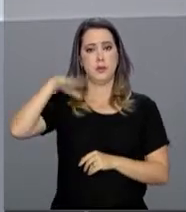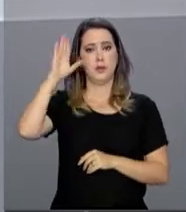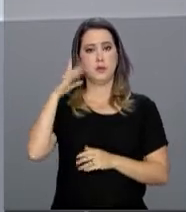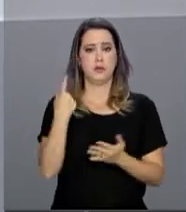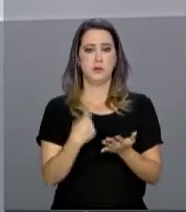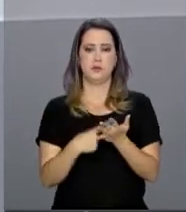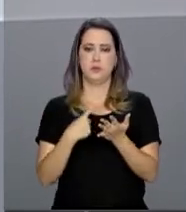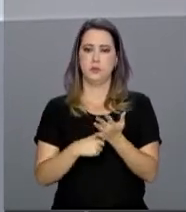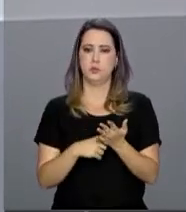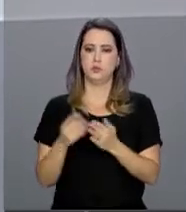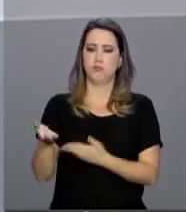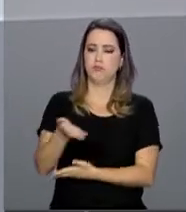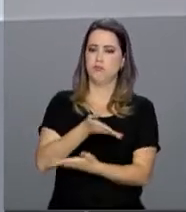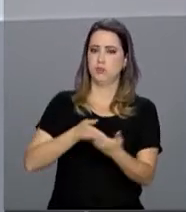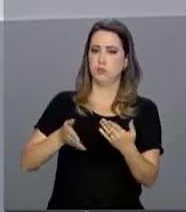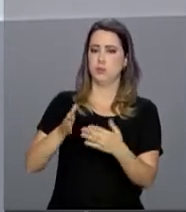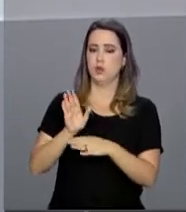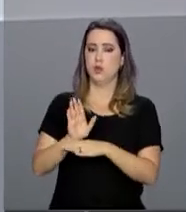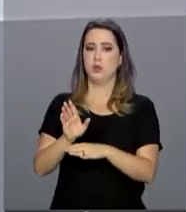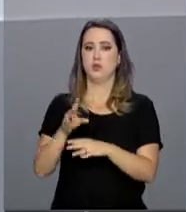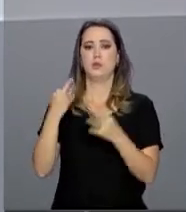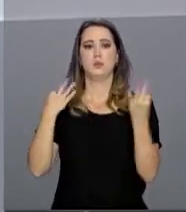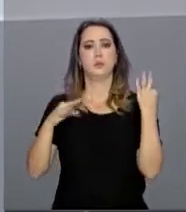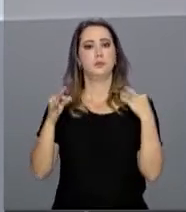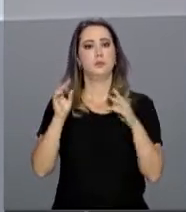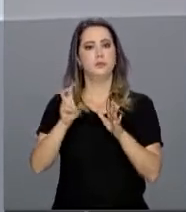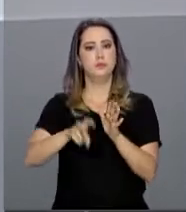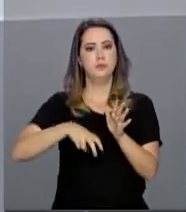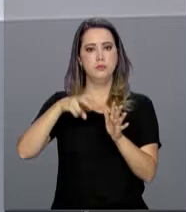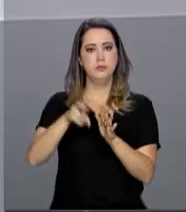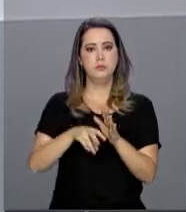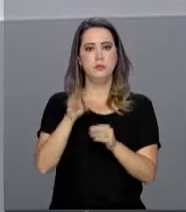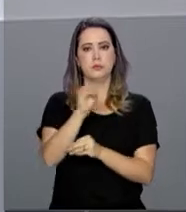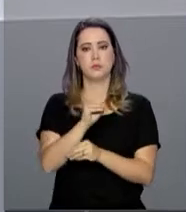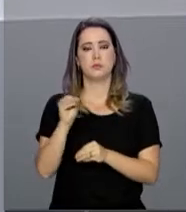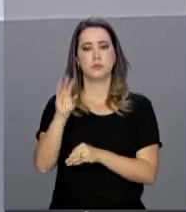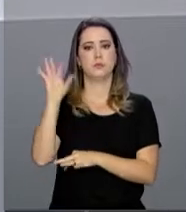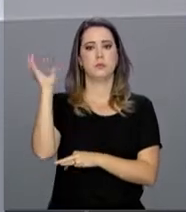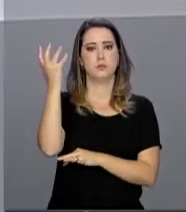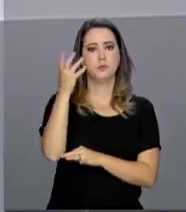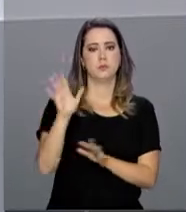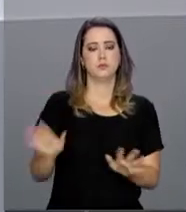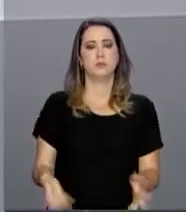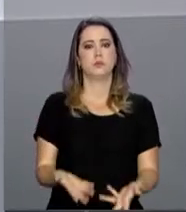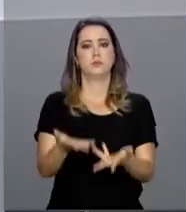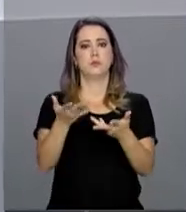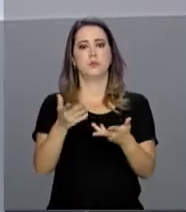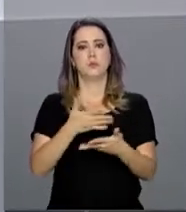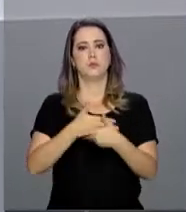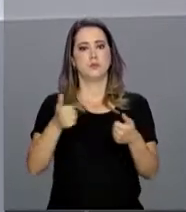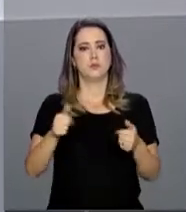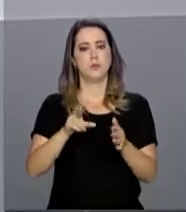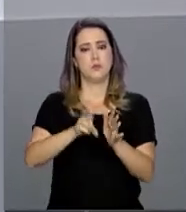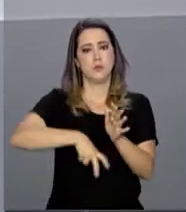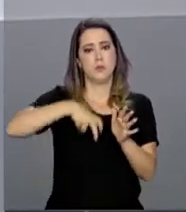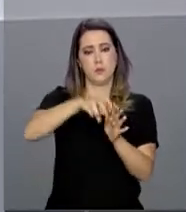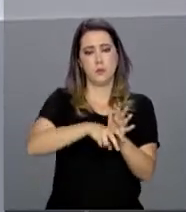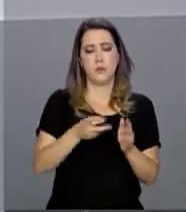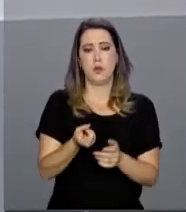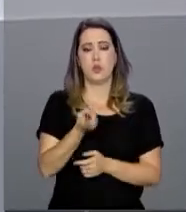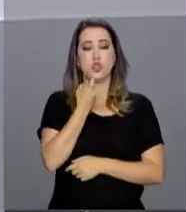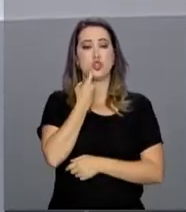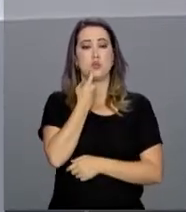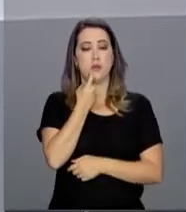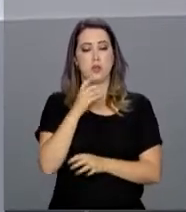e incluiu acordos de cooperação para o turismo rural a sustentabilidade ambiental da produção ea ampliação da produção de